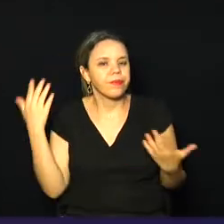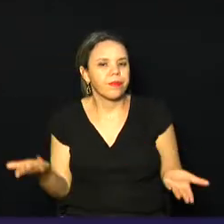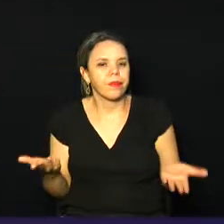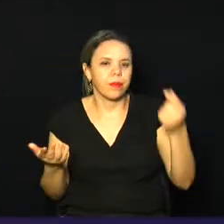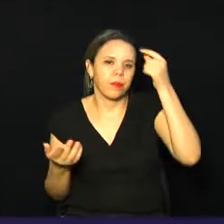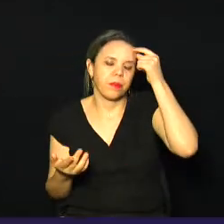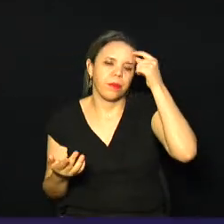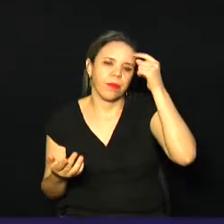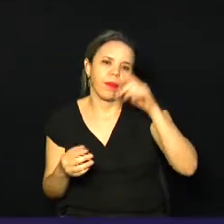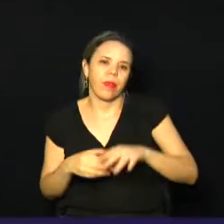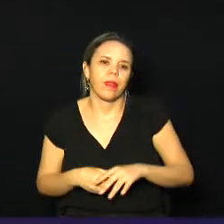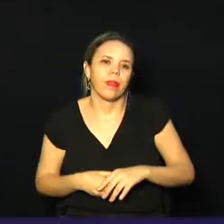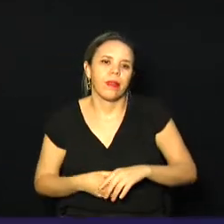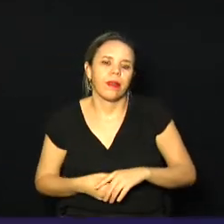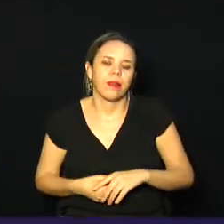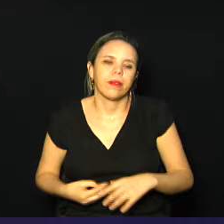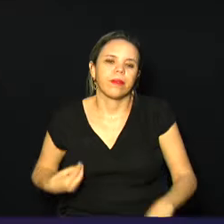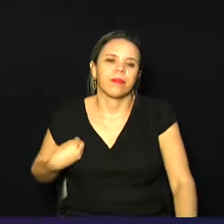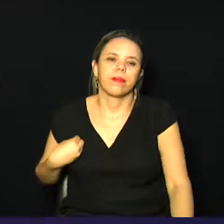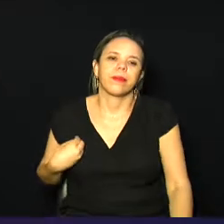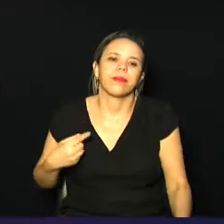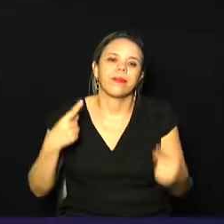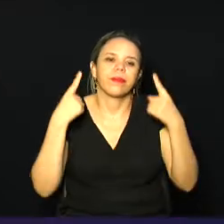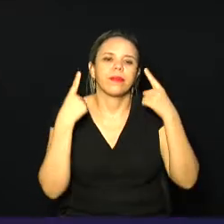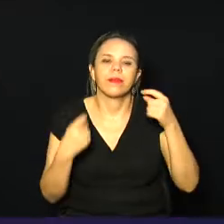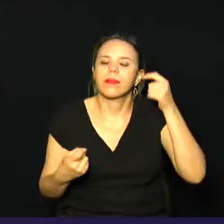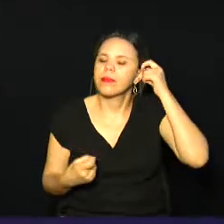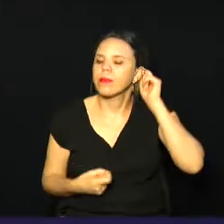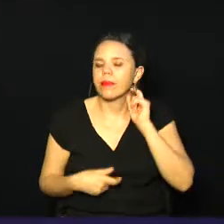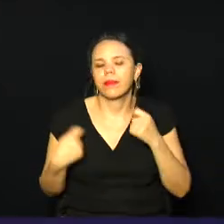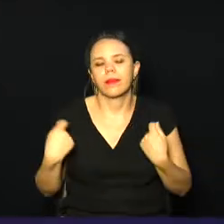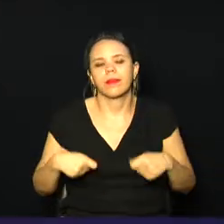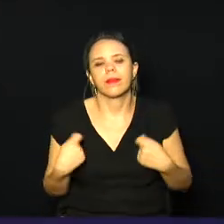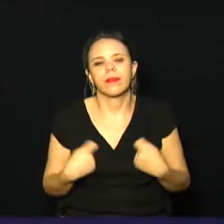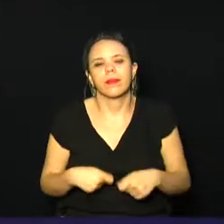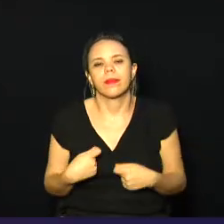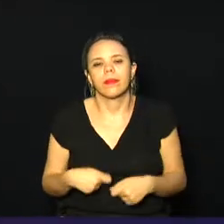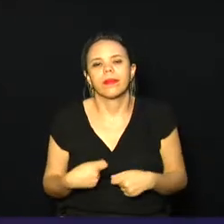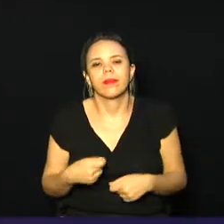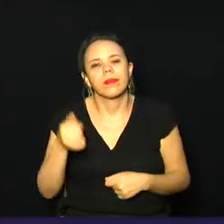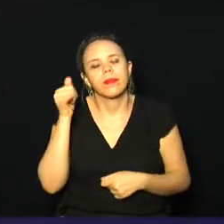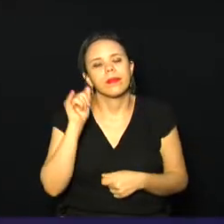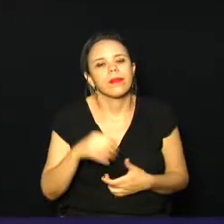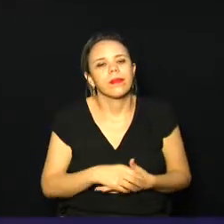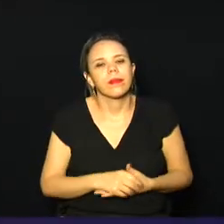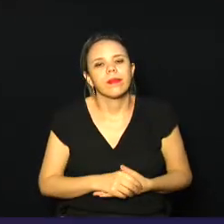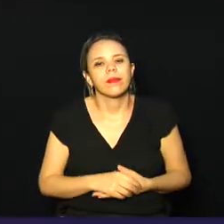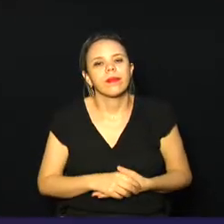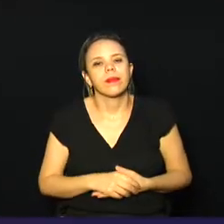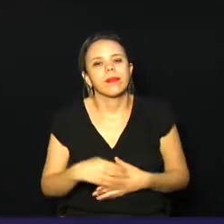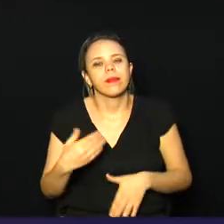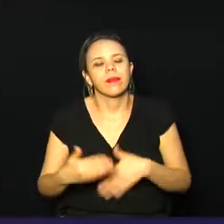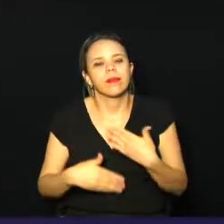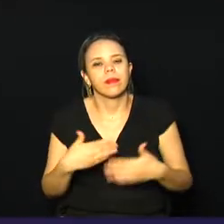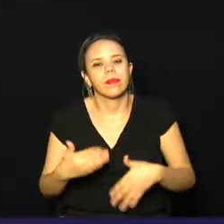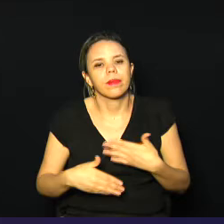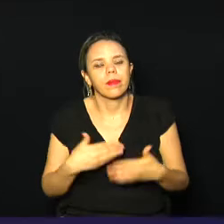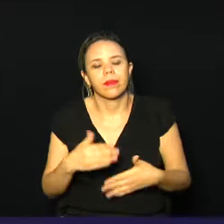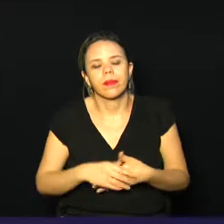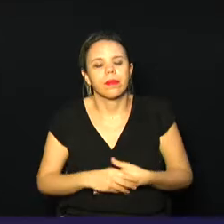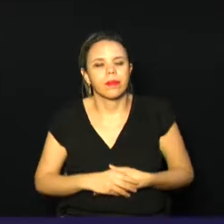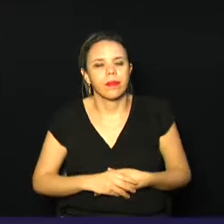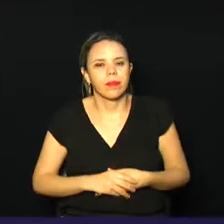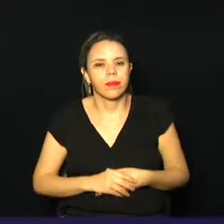consciência social dessa existência de violência doméstica e da necessidade do seu combate está ficando cada